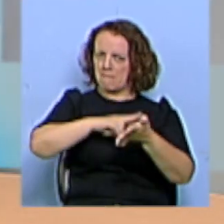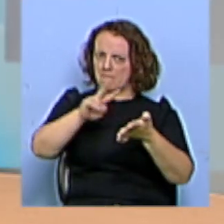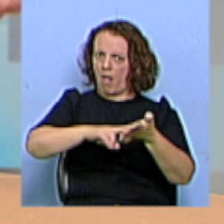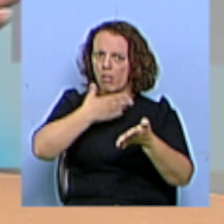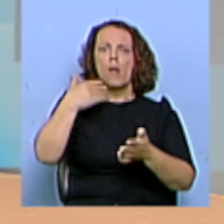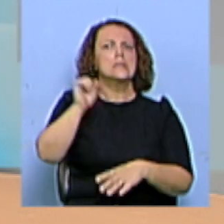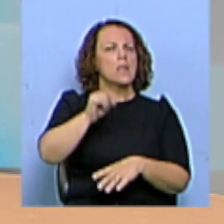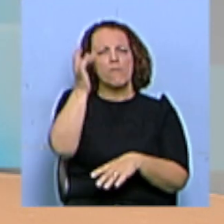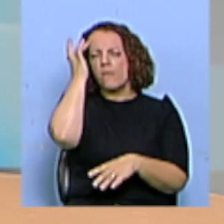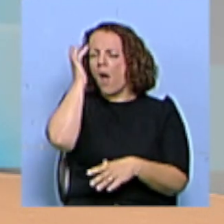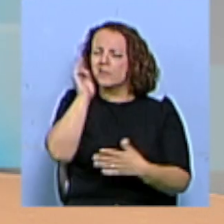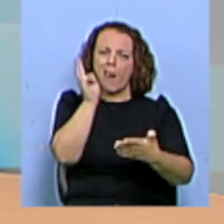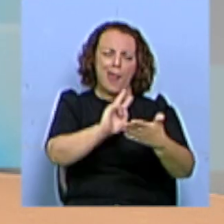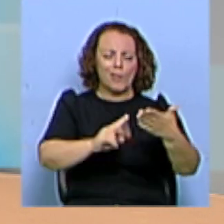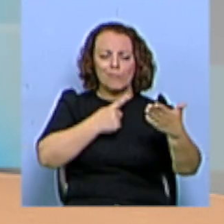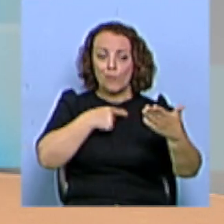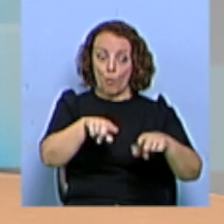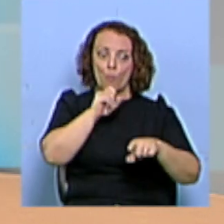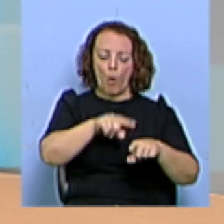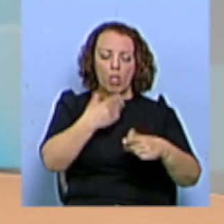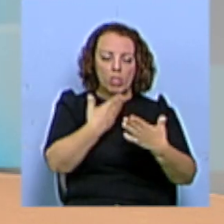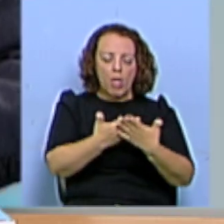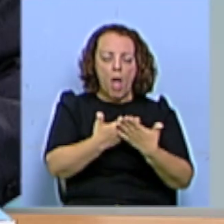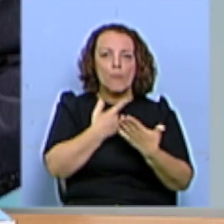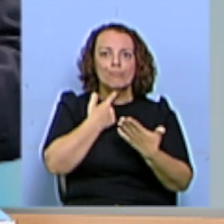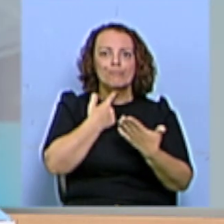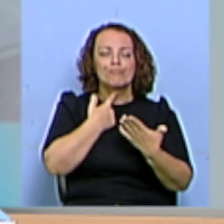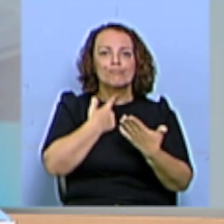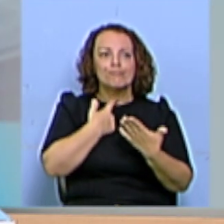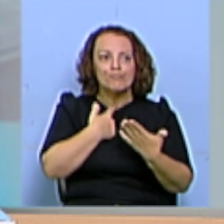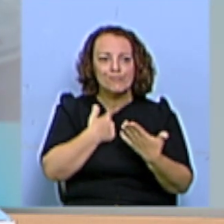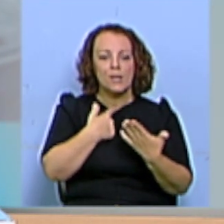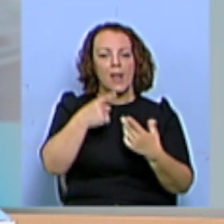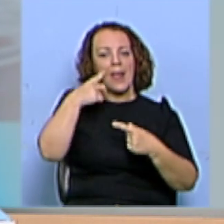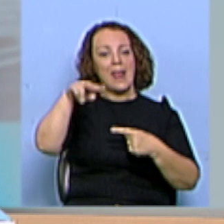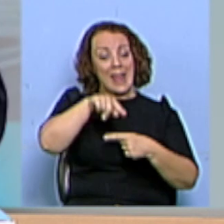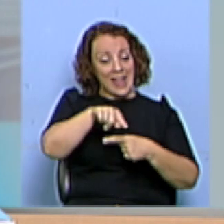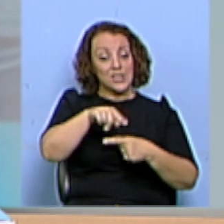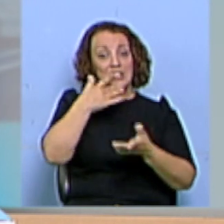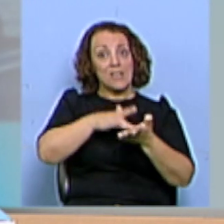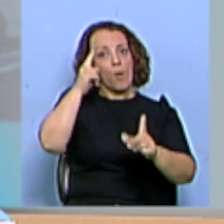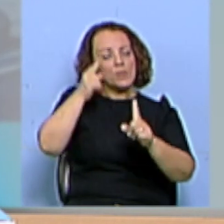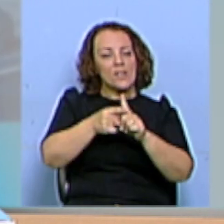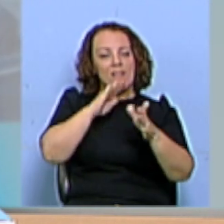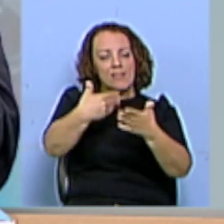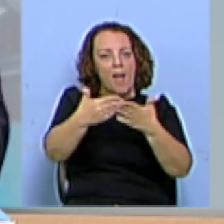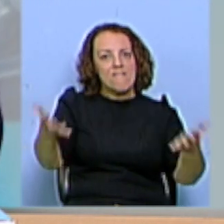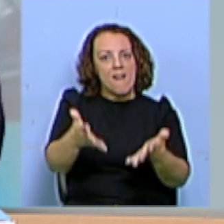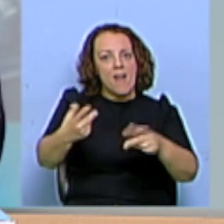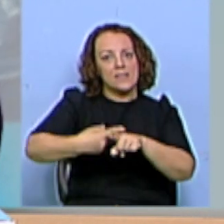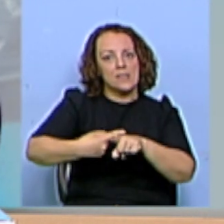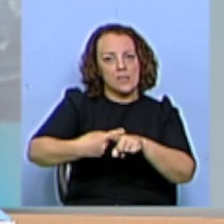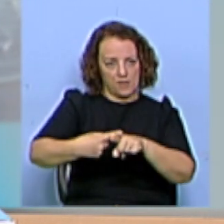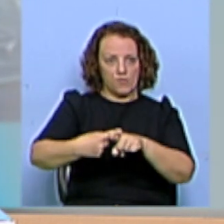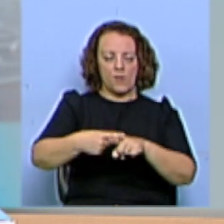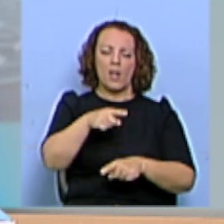Facílima depois motivar a outras leituras. Pode depois abrir horizontes e incentivar. Este é um livro que incentiva. Não é um livro